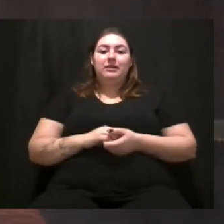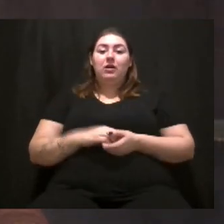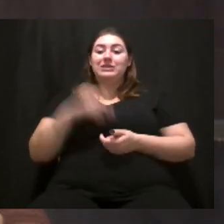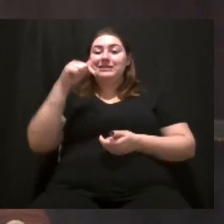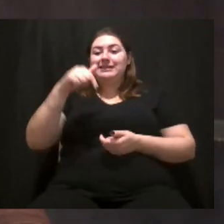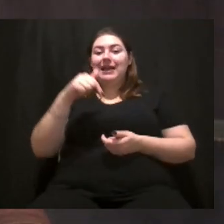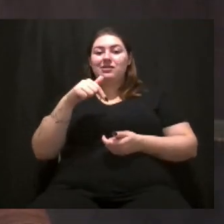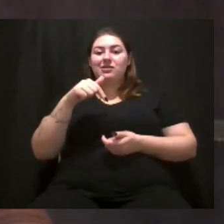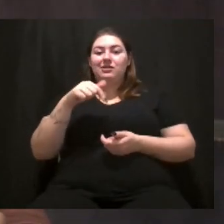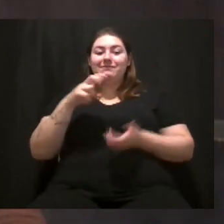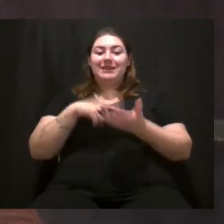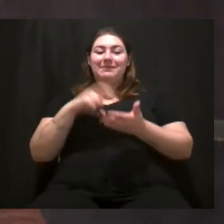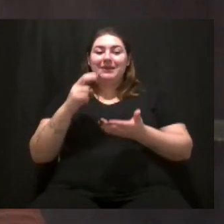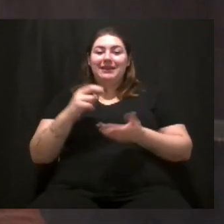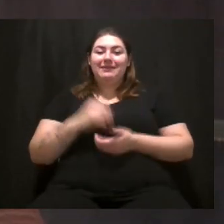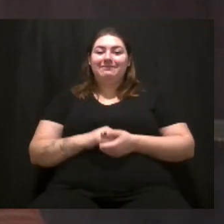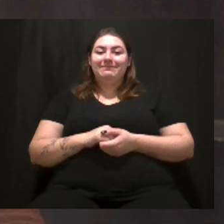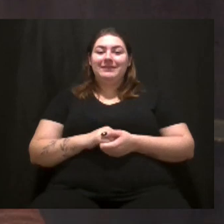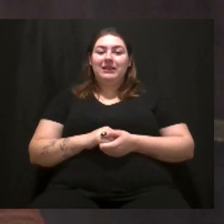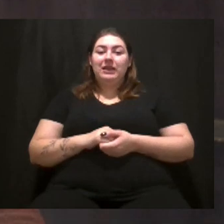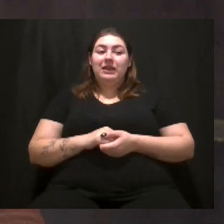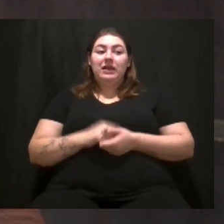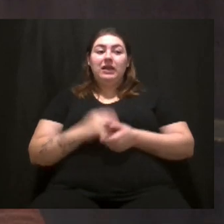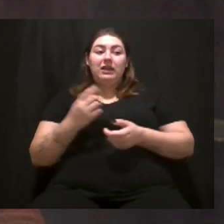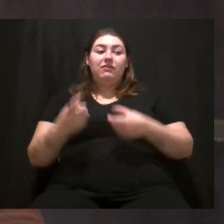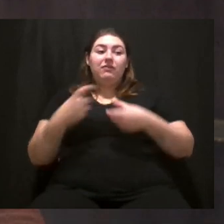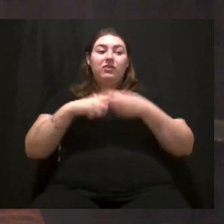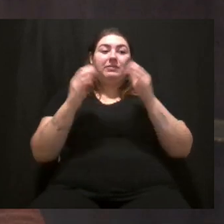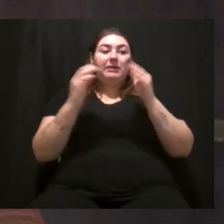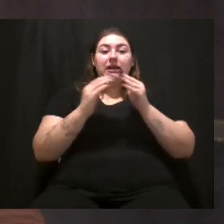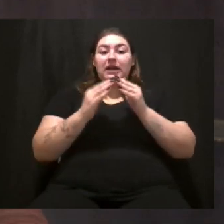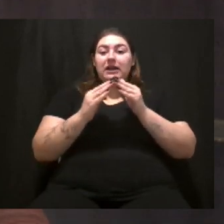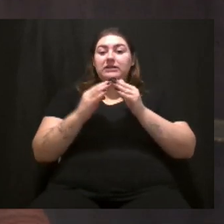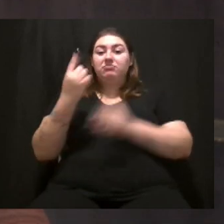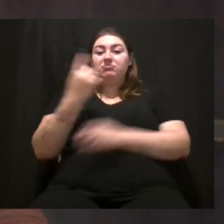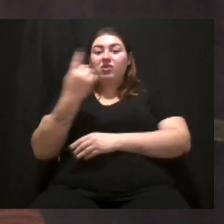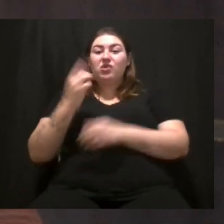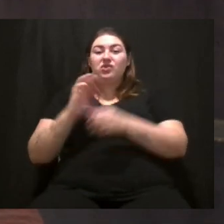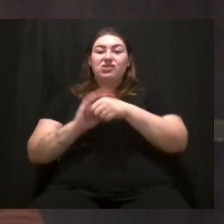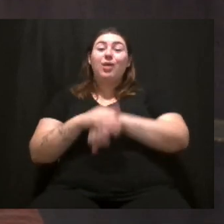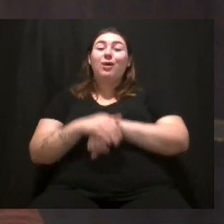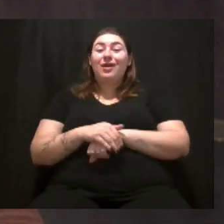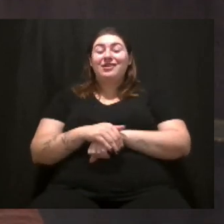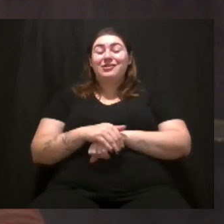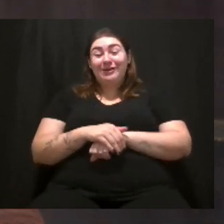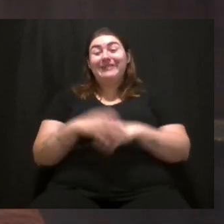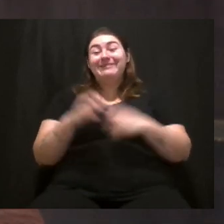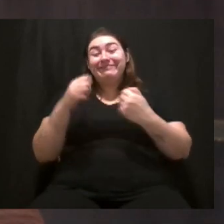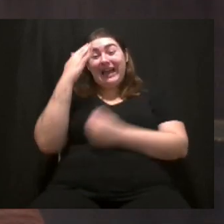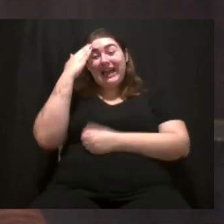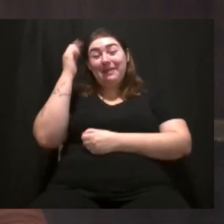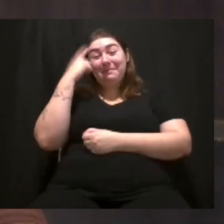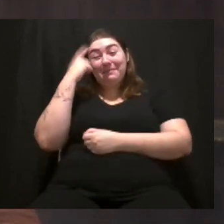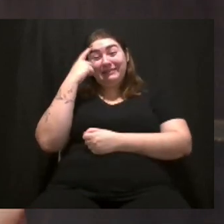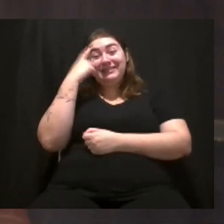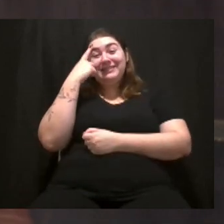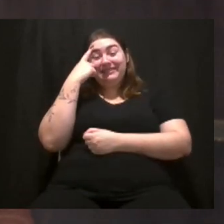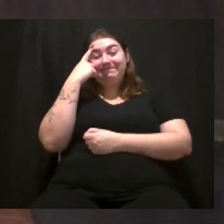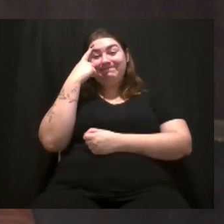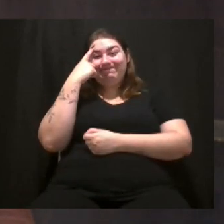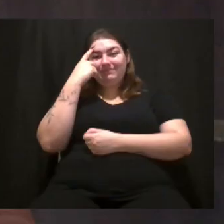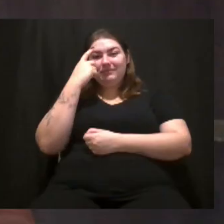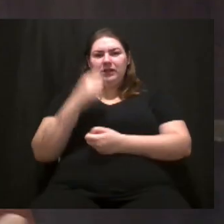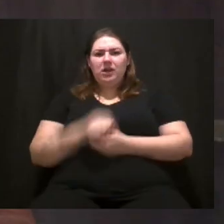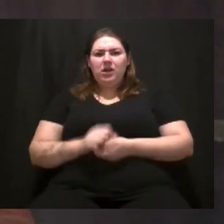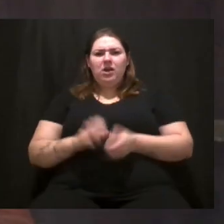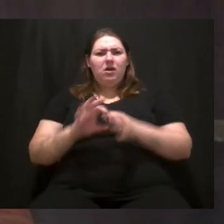da noite. Uau. É quase um internato, né? Então, a gente tem que pensar também nessa possibilidade. Será que deixar o nosso filho